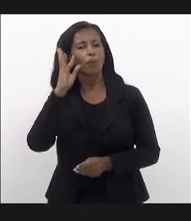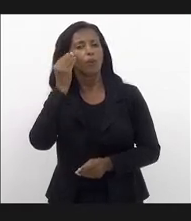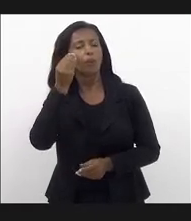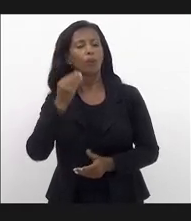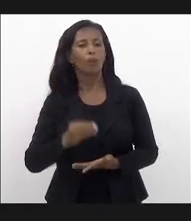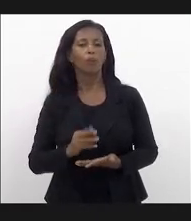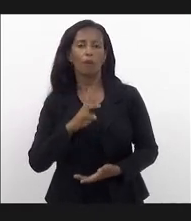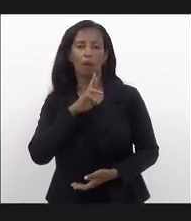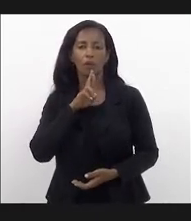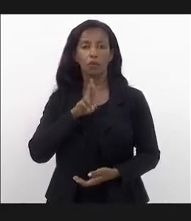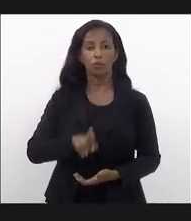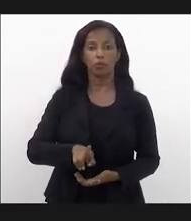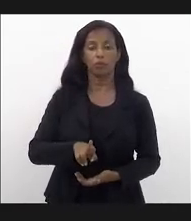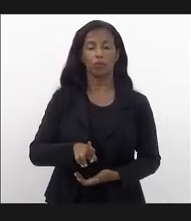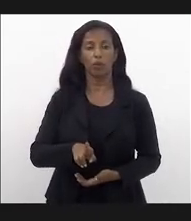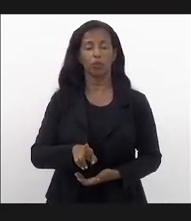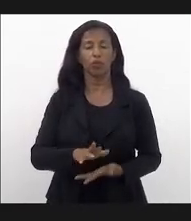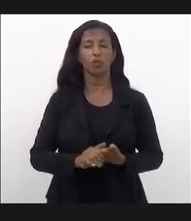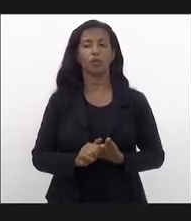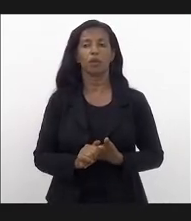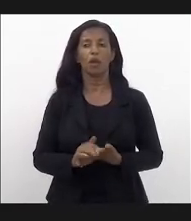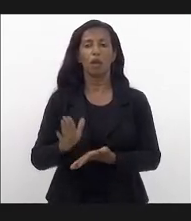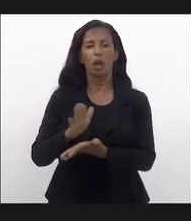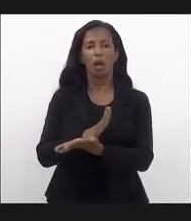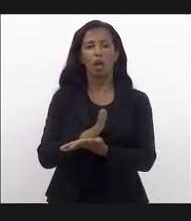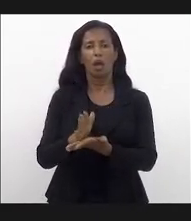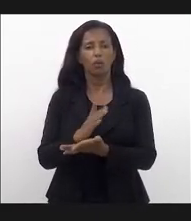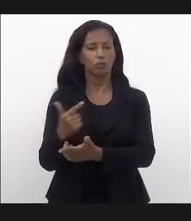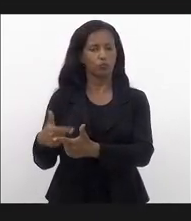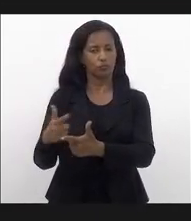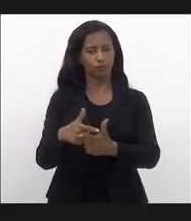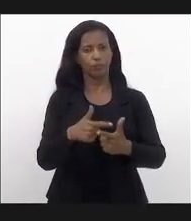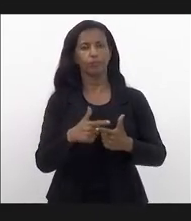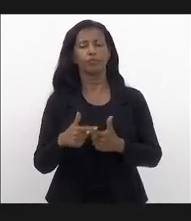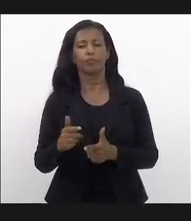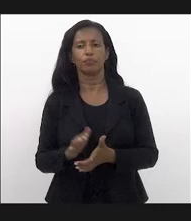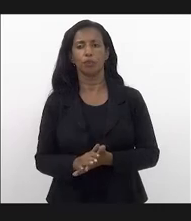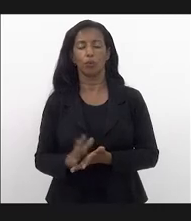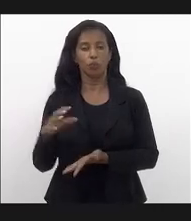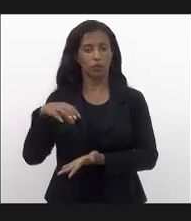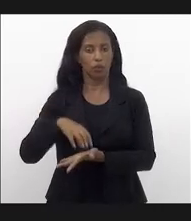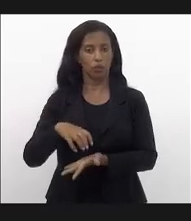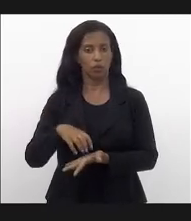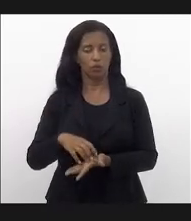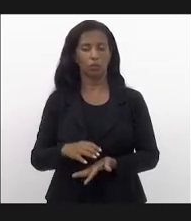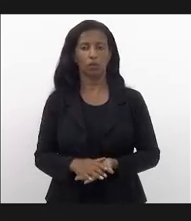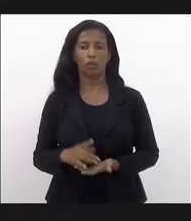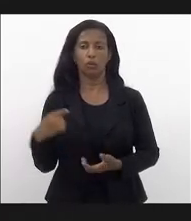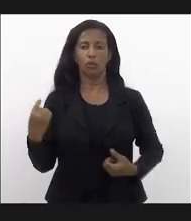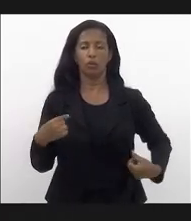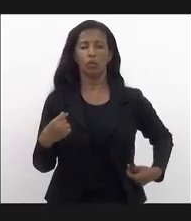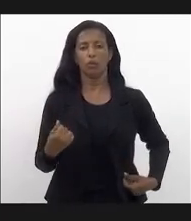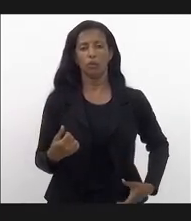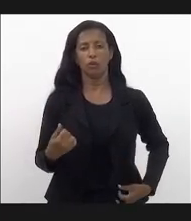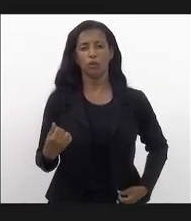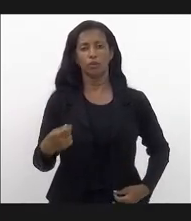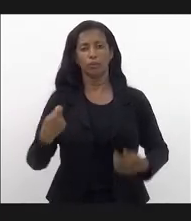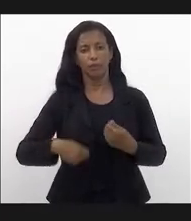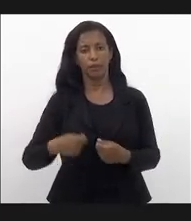que resolva alguns gargalos do setor nós precisamos